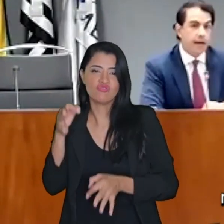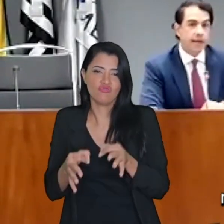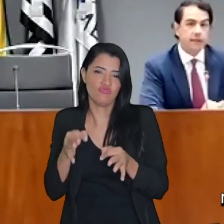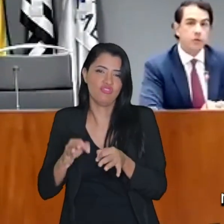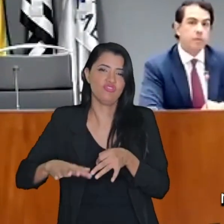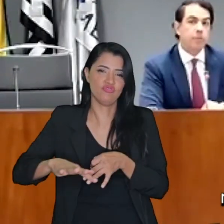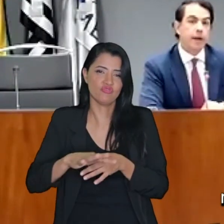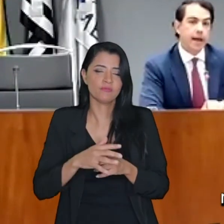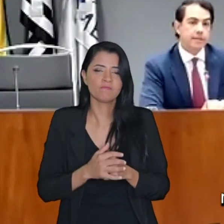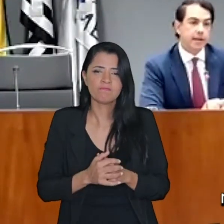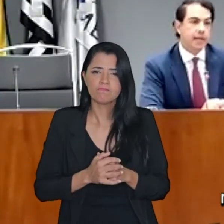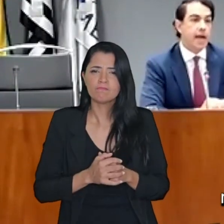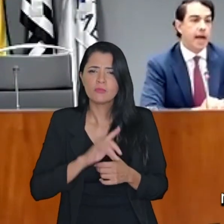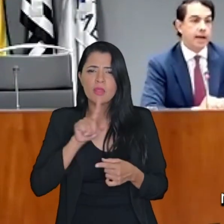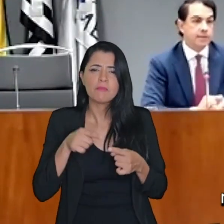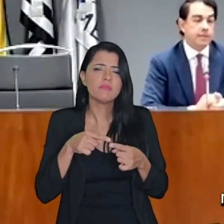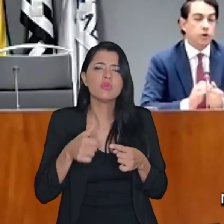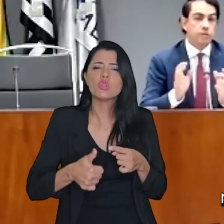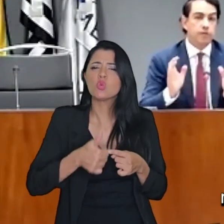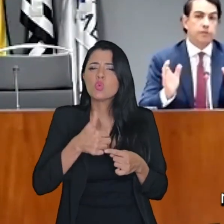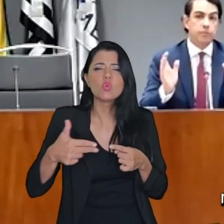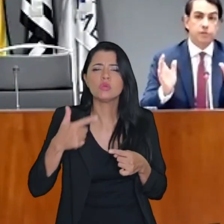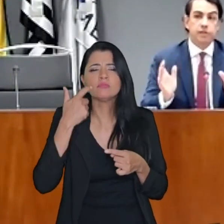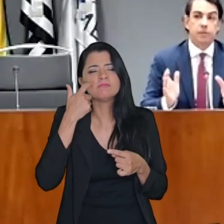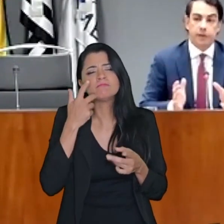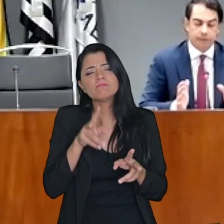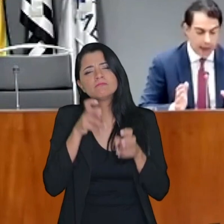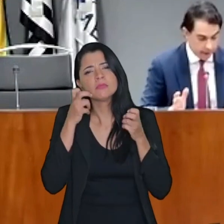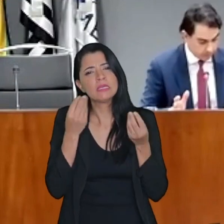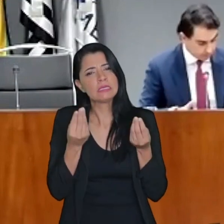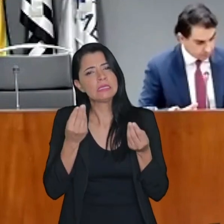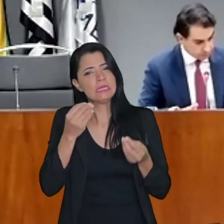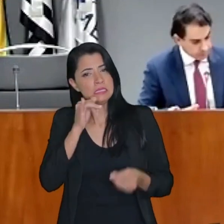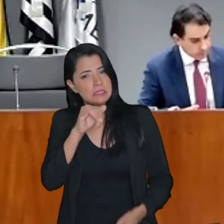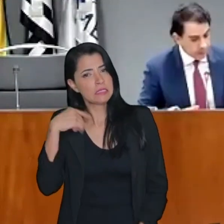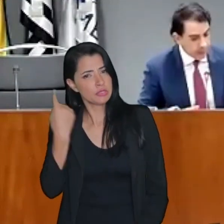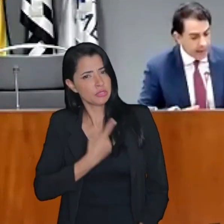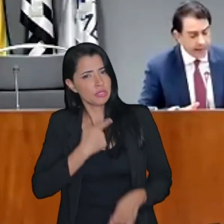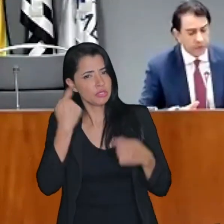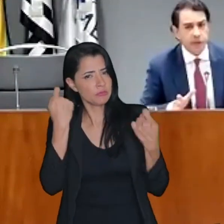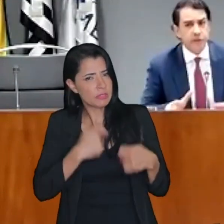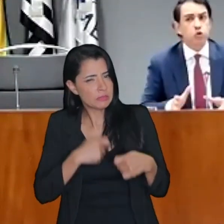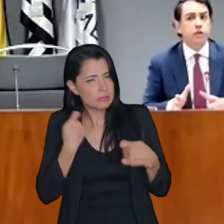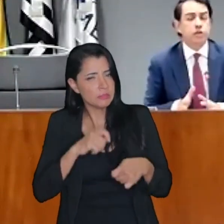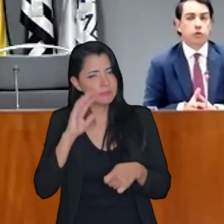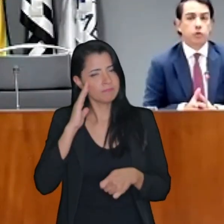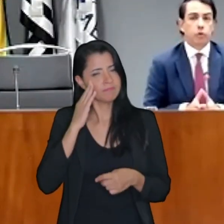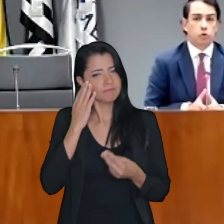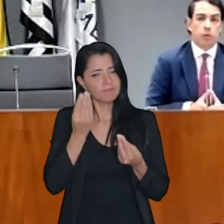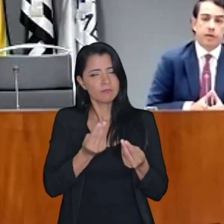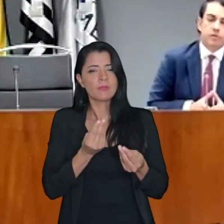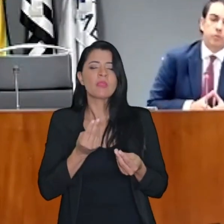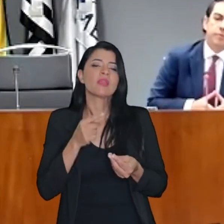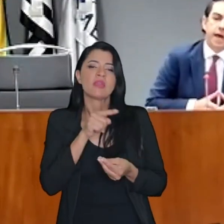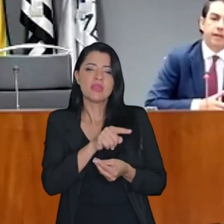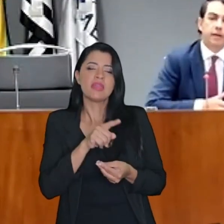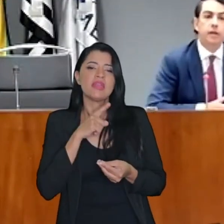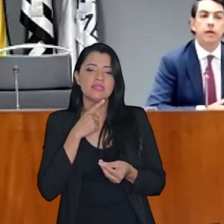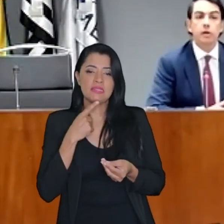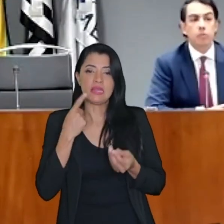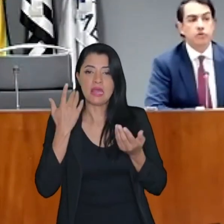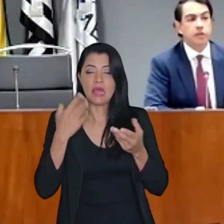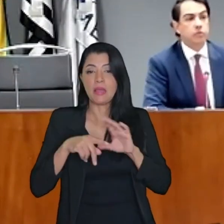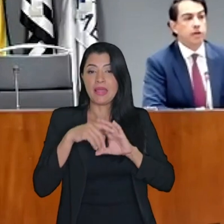a primeira questão que me parece aqui é se nós devemos interpretar a natureza jurídica do acordo de colaboração